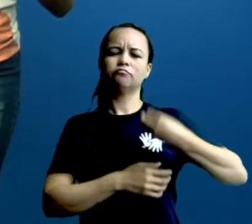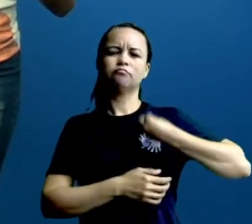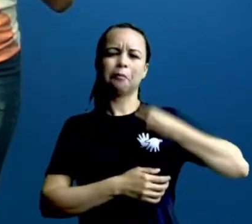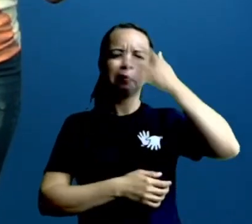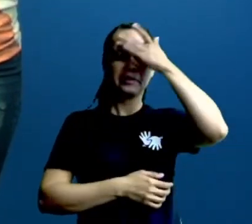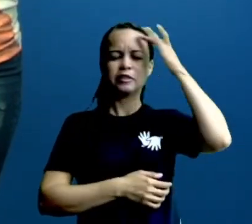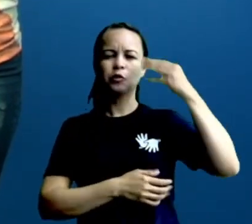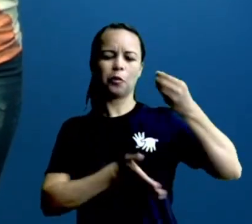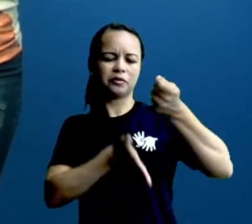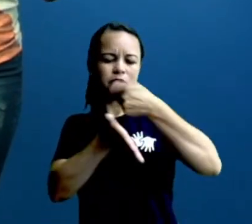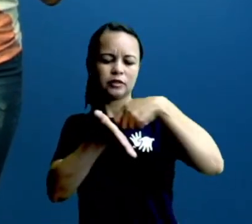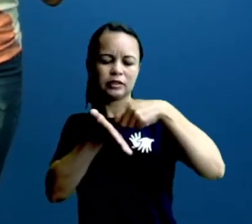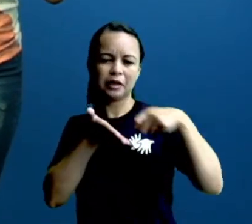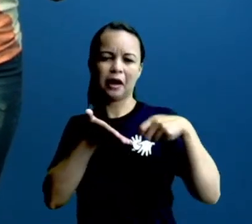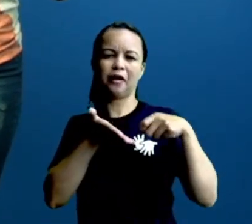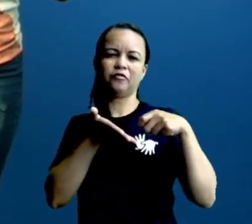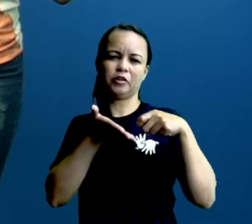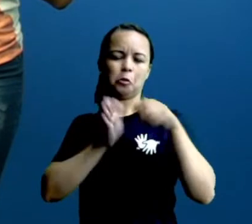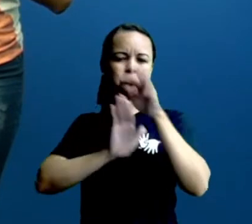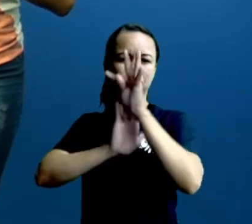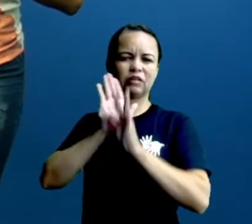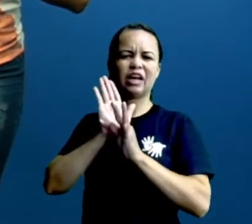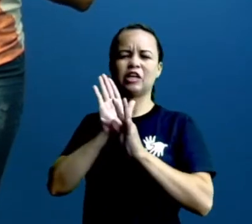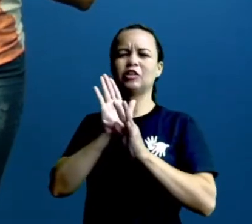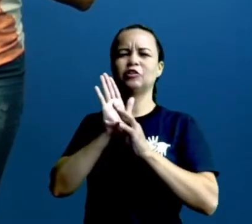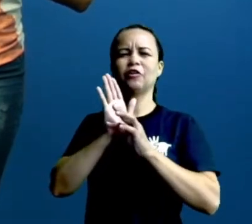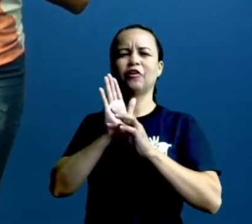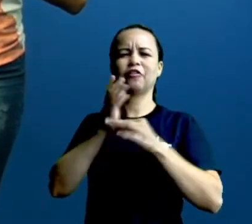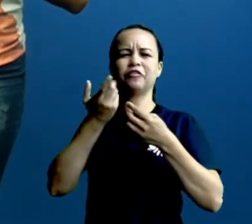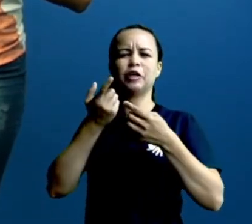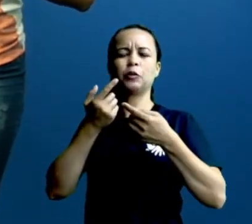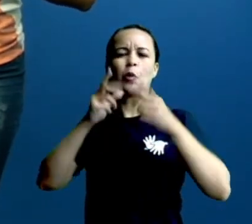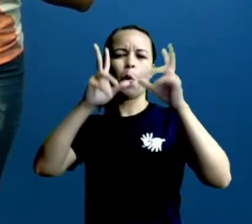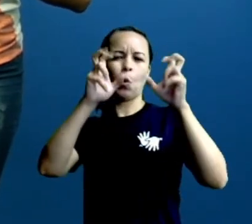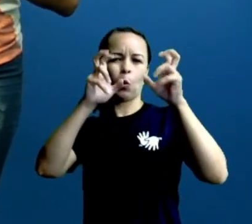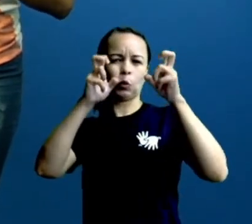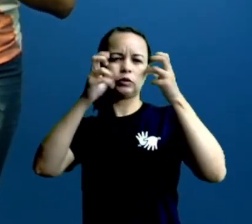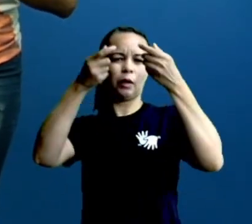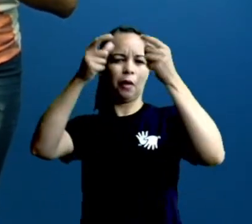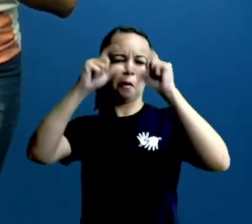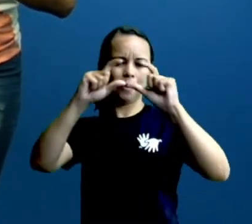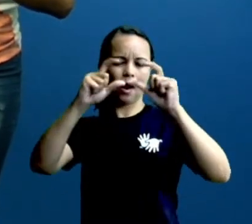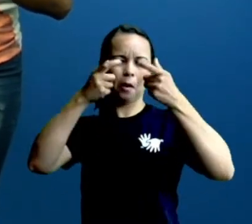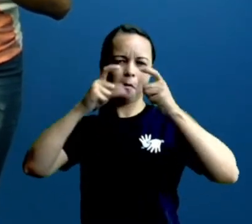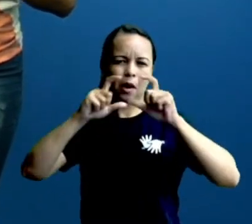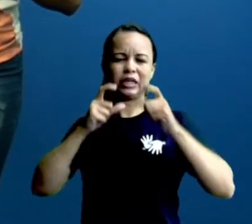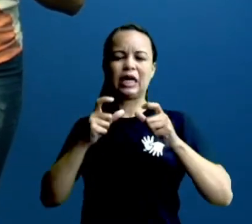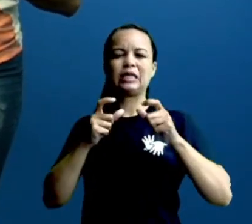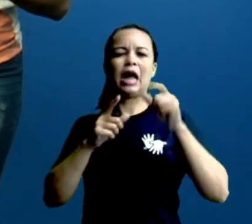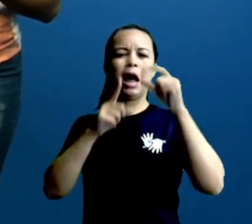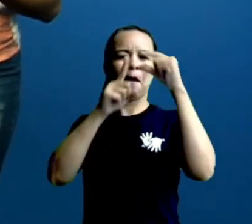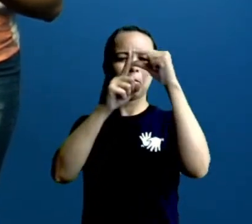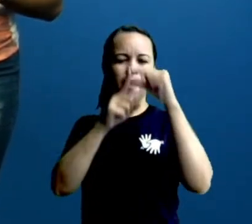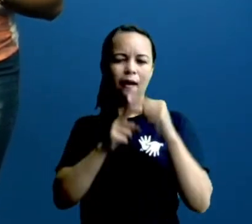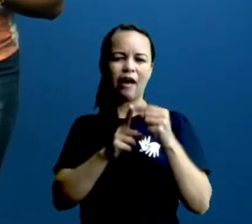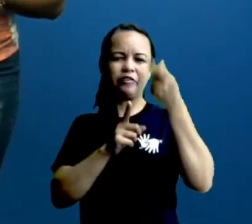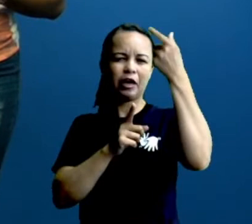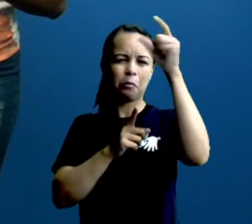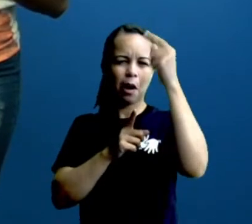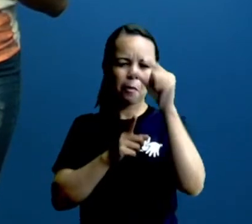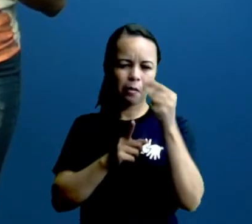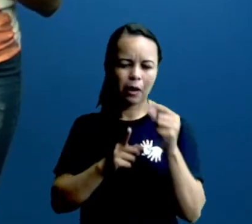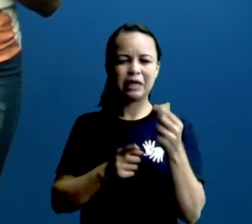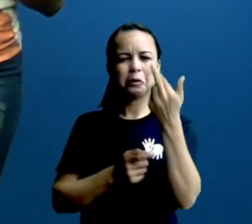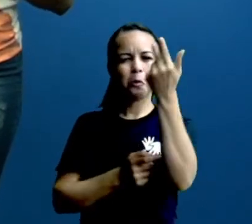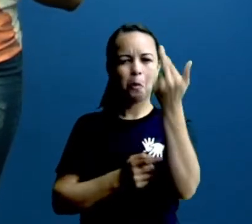textos em que ficam sempre com o mesmo tema e aí repetem sempre as mesmas palavras, e nem sempre isso é